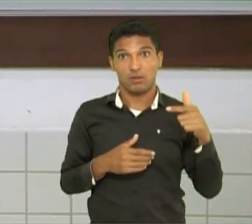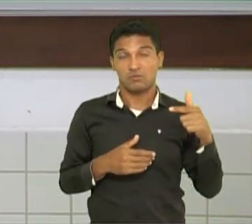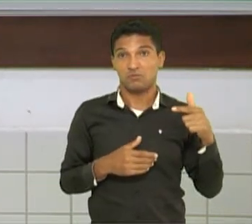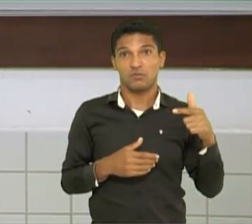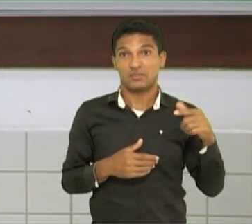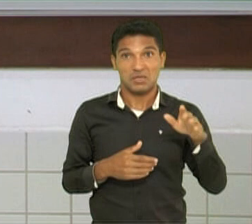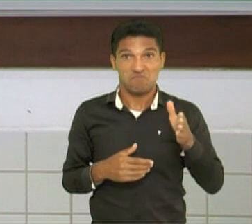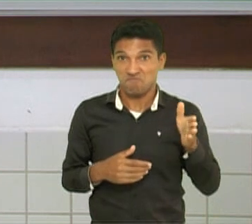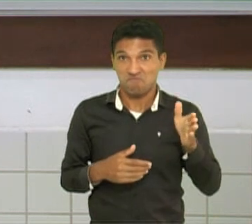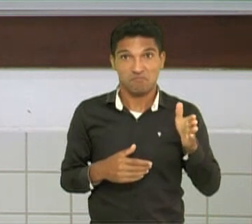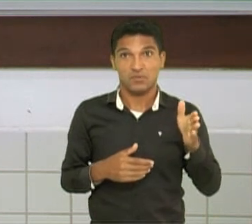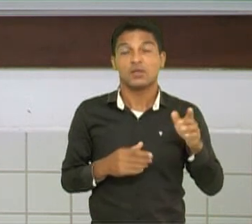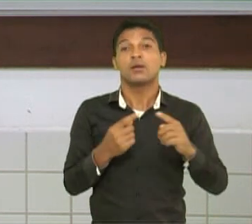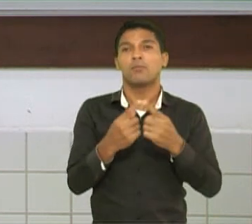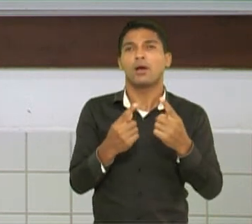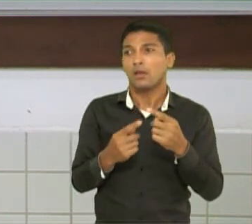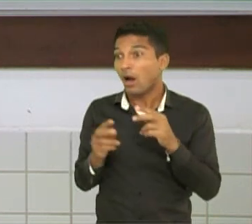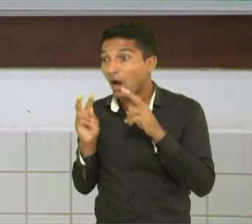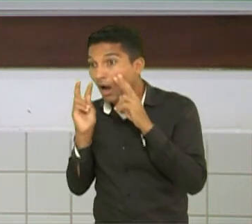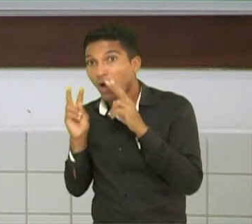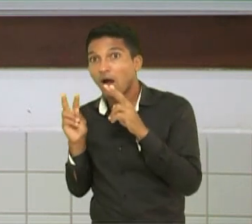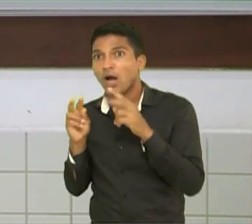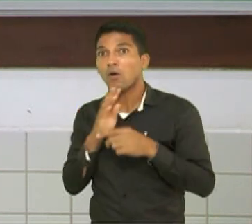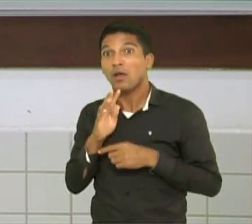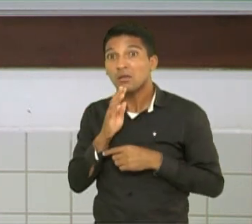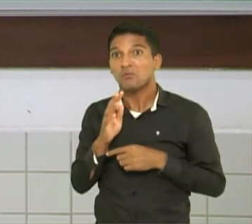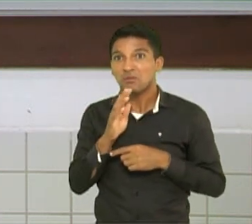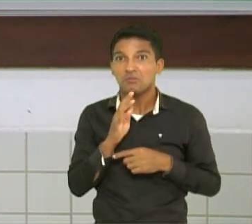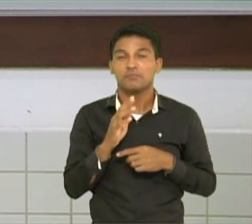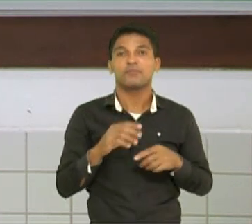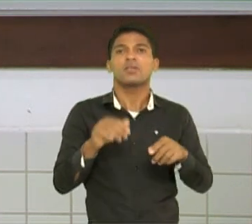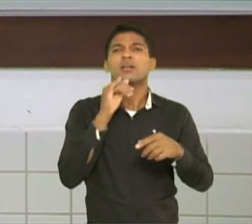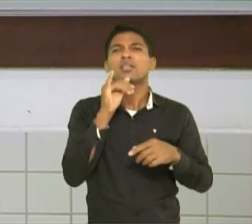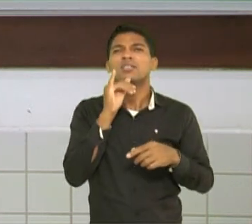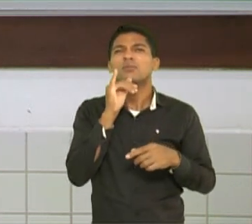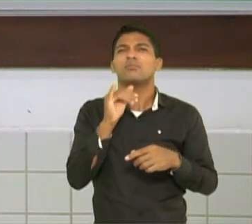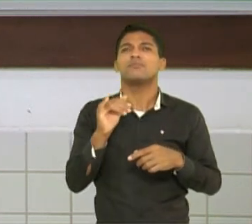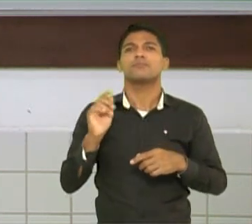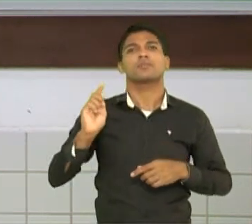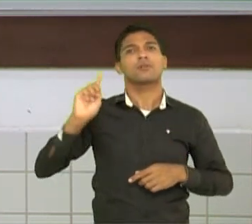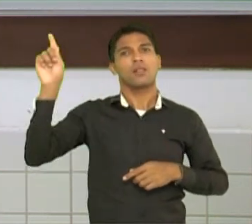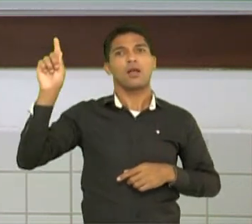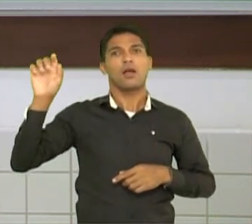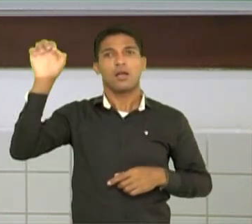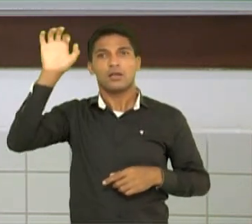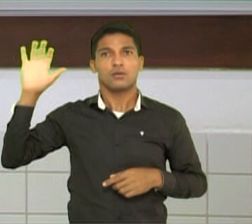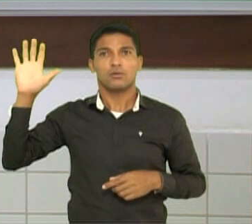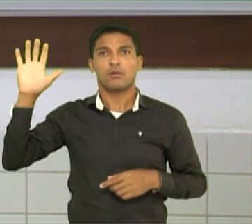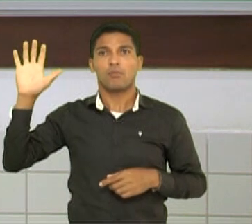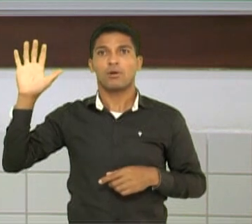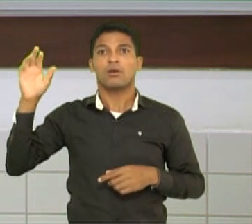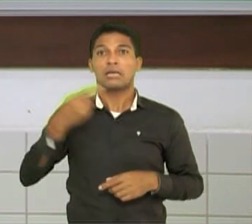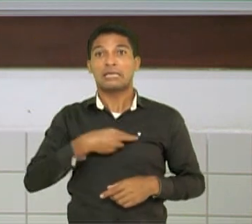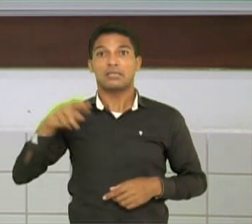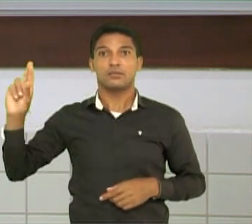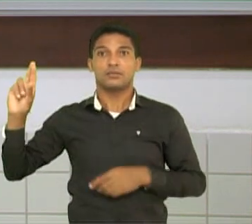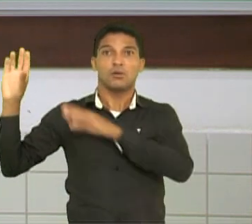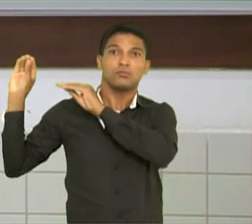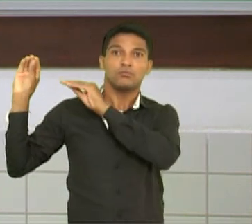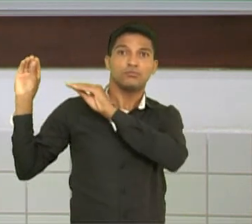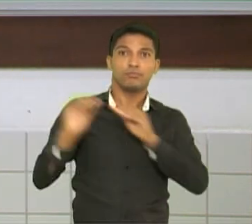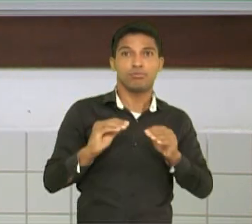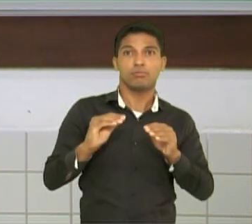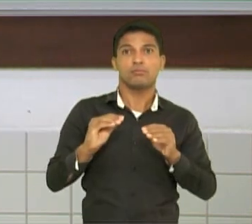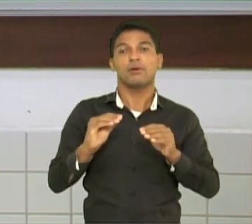contexto dentro das religiões na Europa, foi trazida para o Brasil por portugueses e espanhóis. Outras festas no litoral